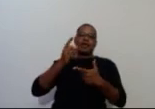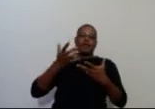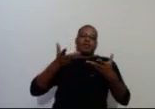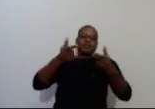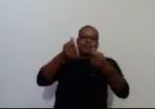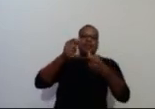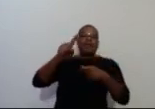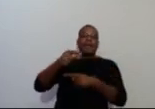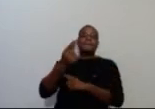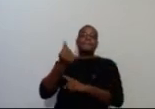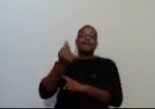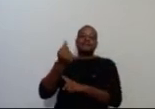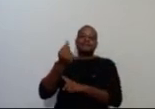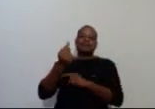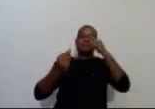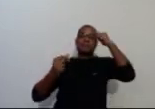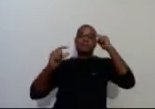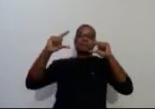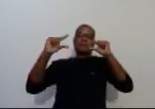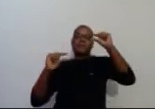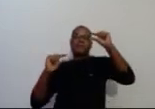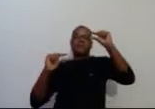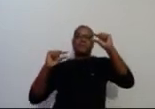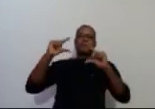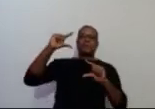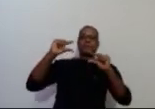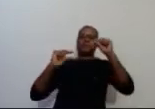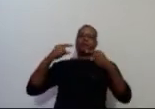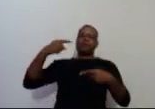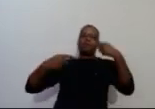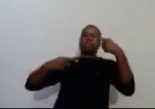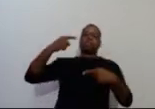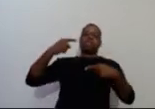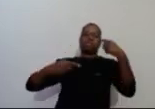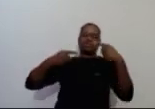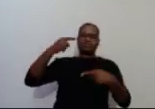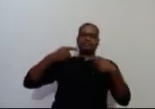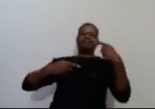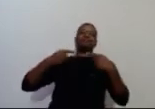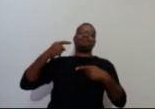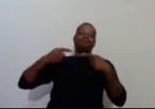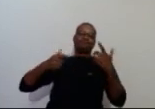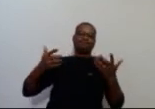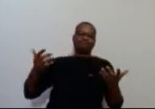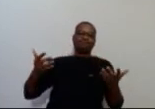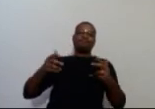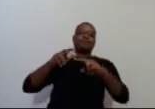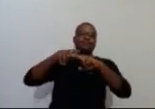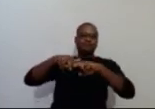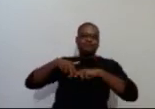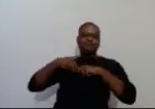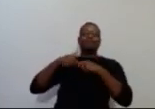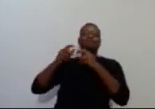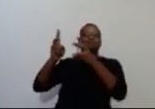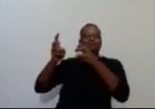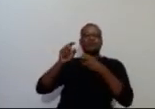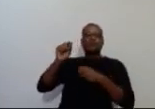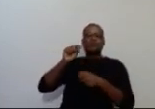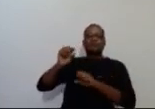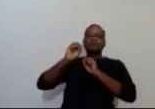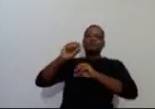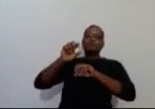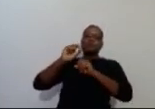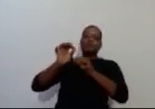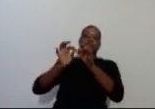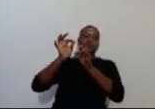profissional? E com isso, a distância. A gente percebe que há, sim, uma educação à distância de pouca qualidade. E